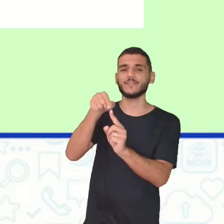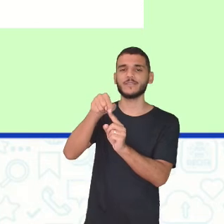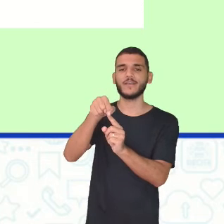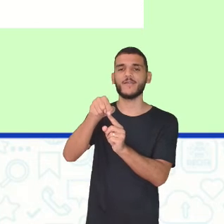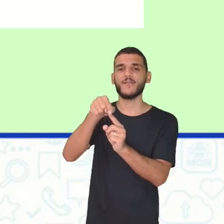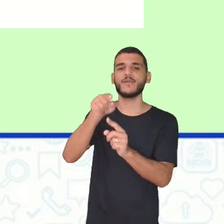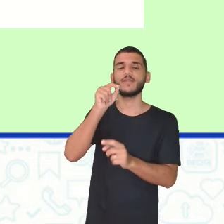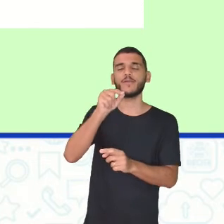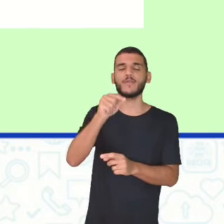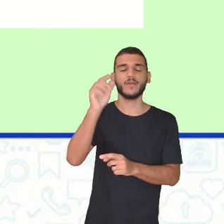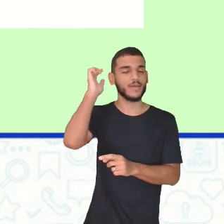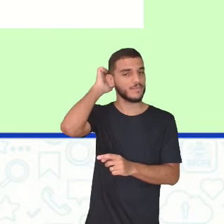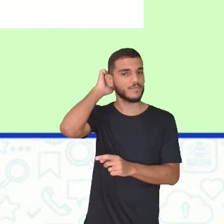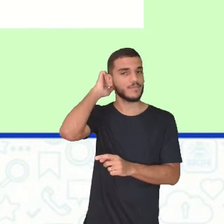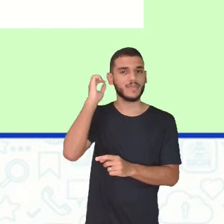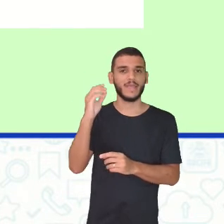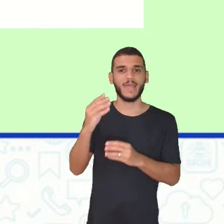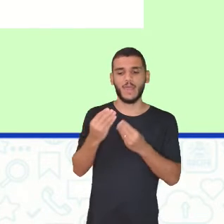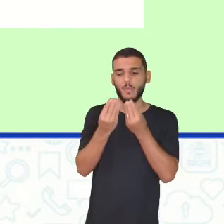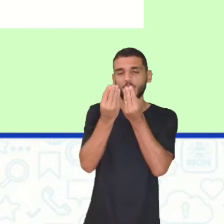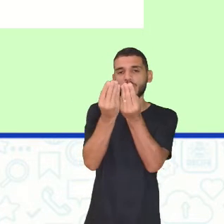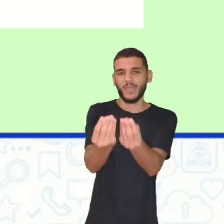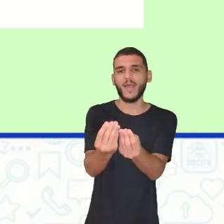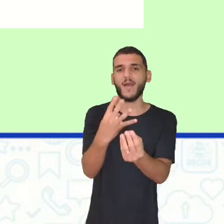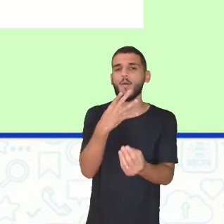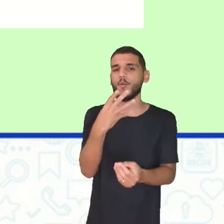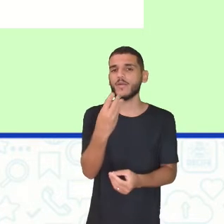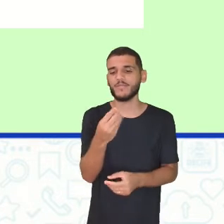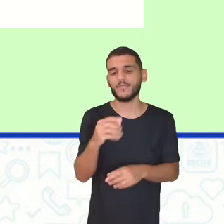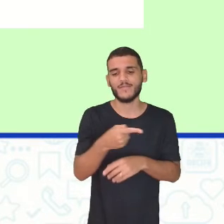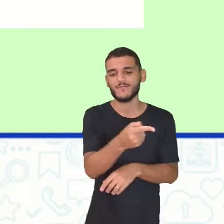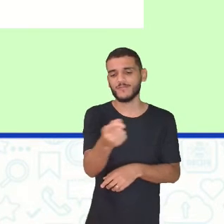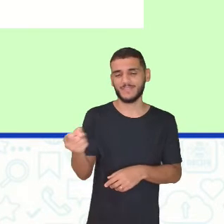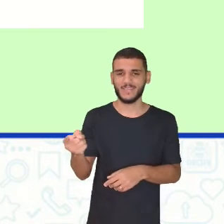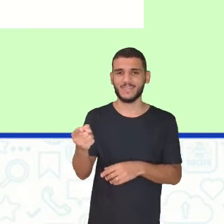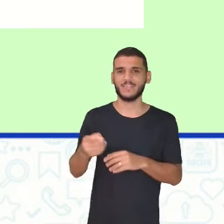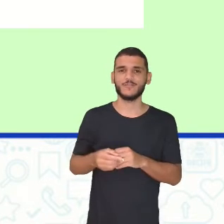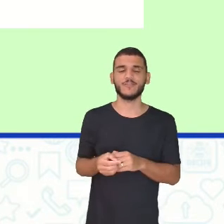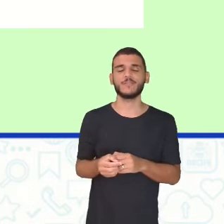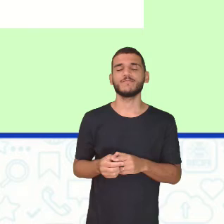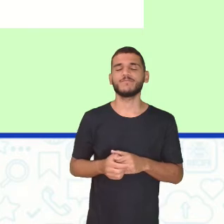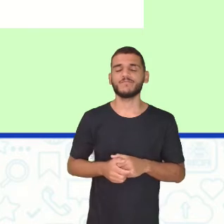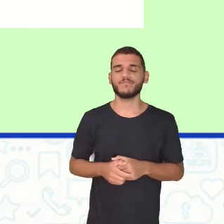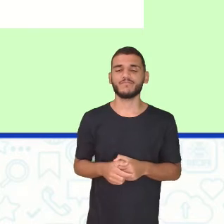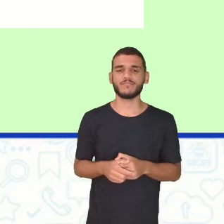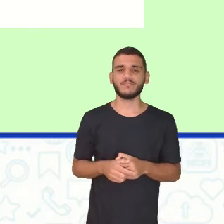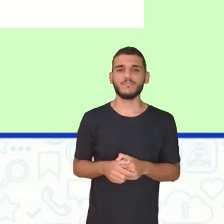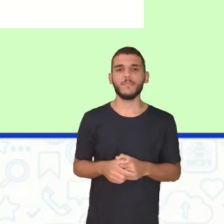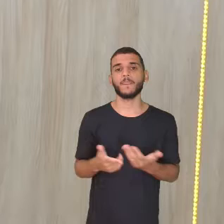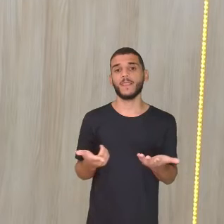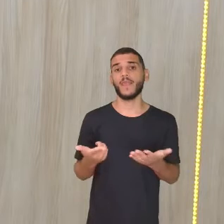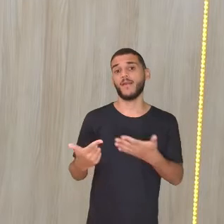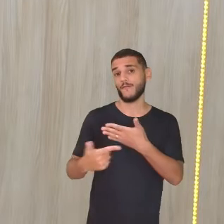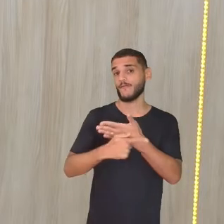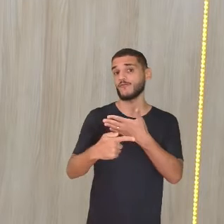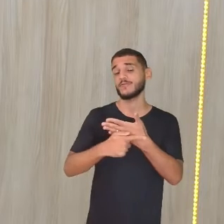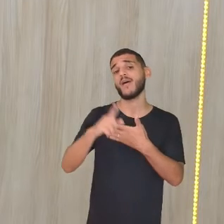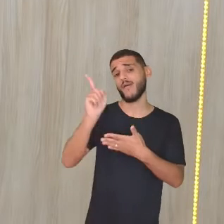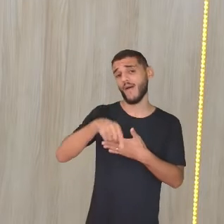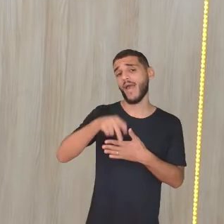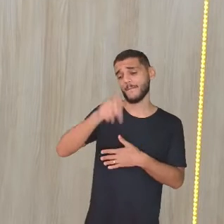até prolixos, não é? Mas é o nosso papel. E é assim que o conteúdo, não é?